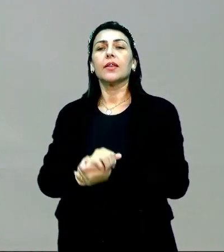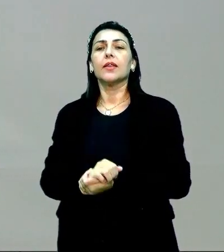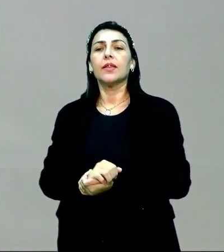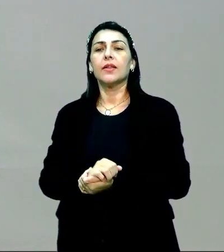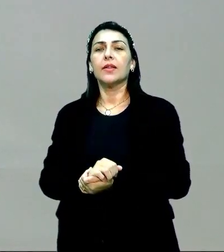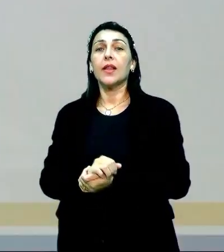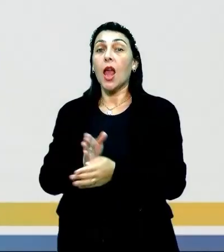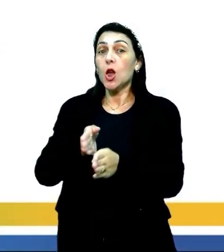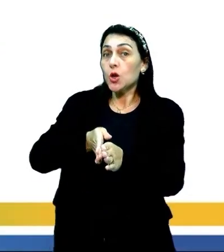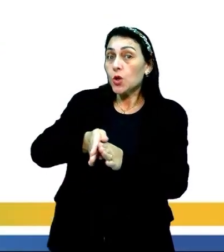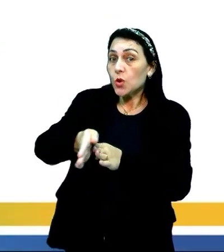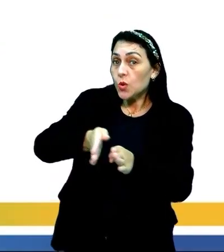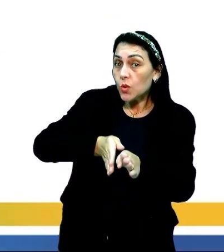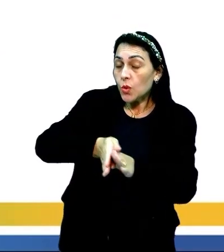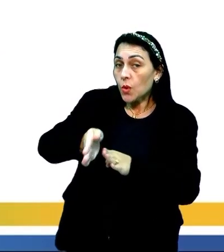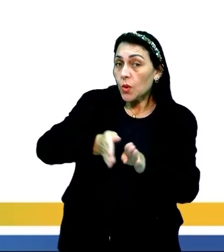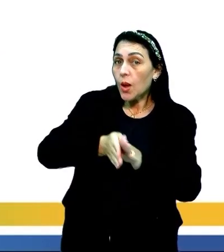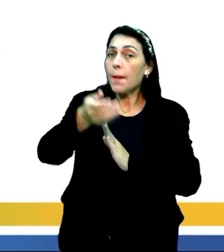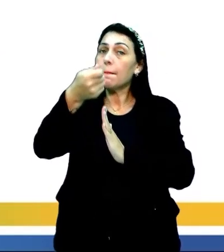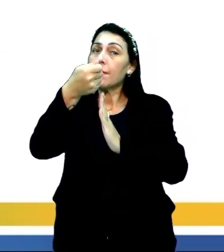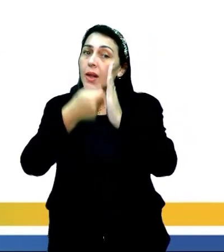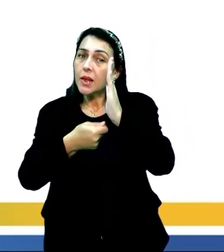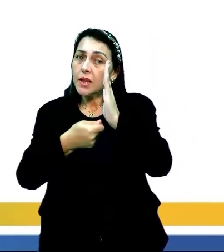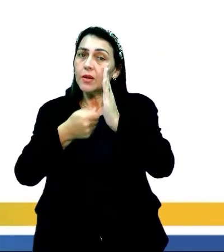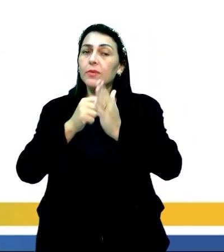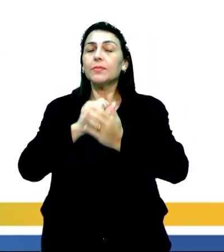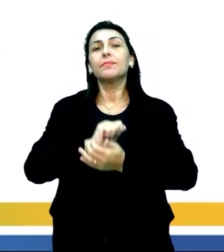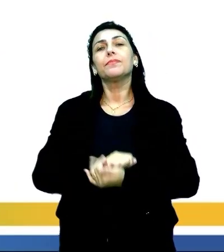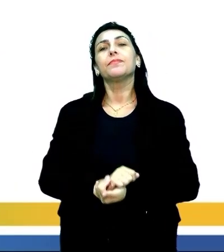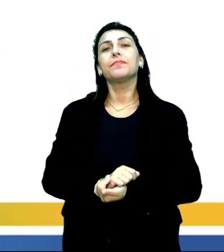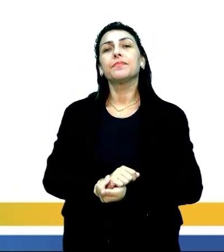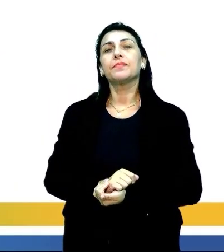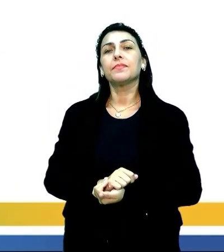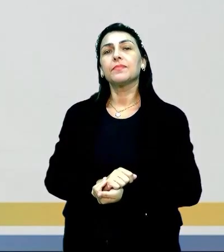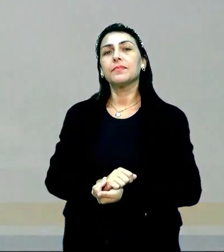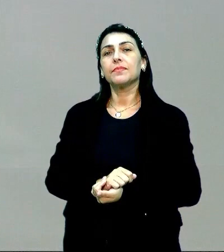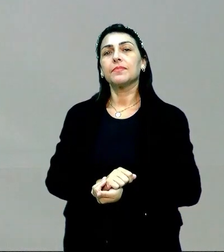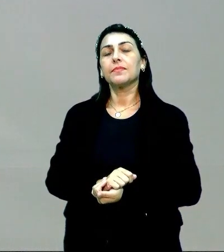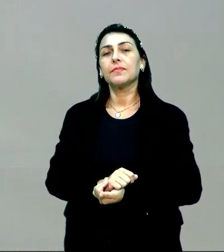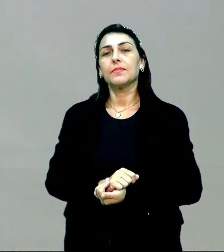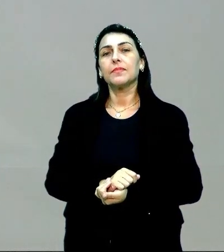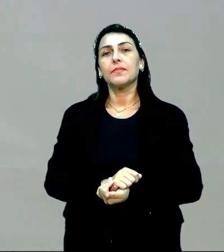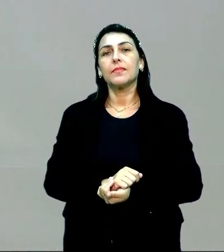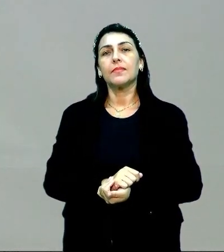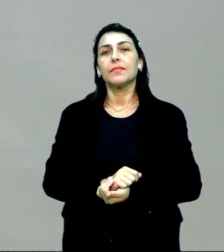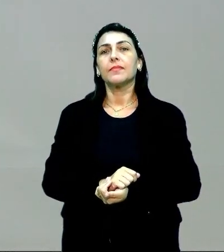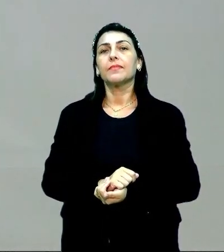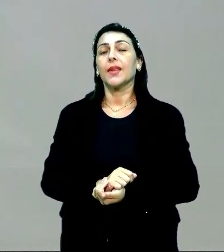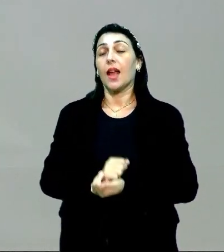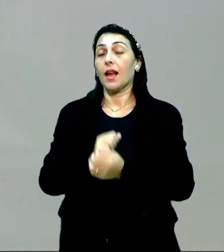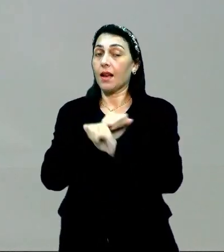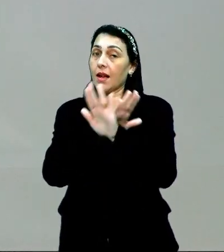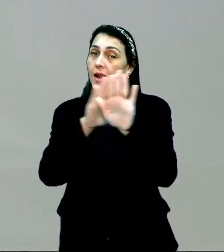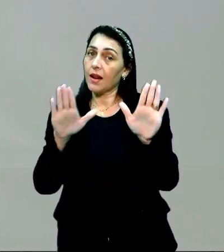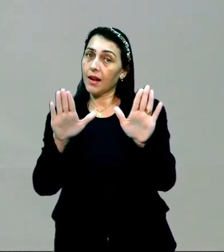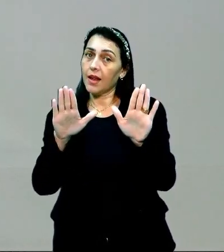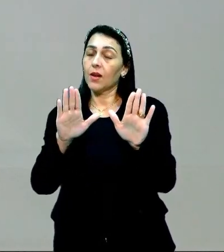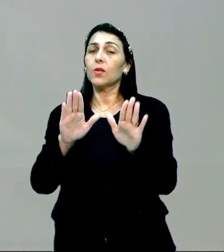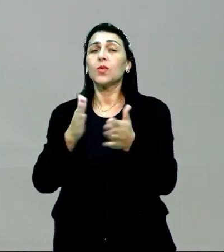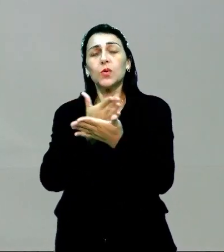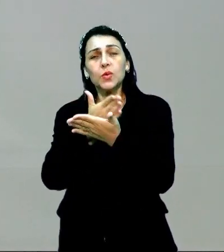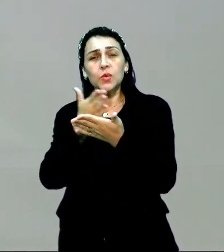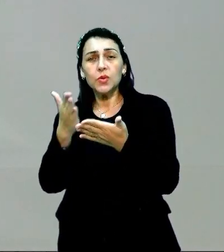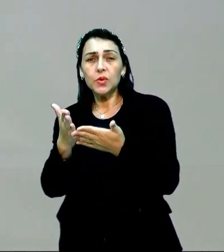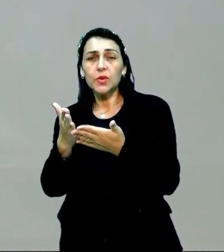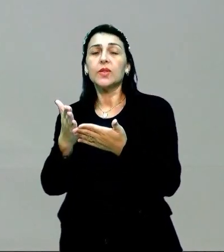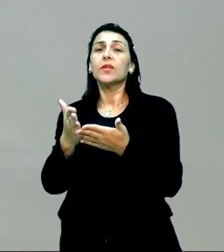assim, instruções para a redação. Então, fica muito claro lá, desde o início